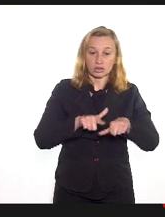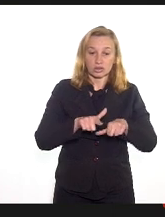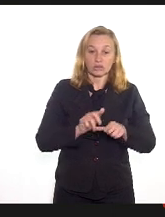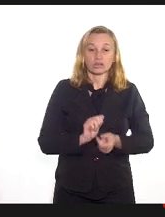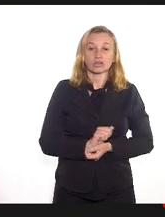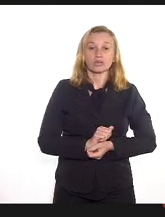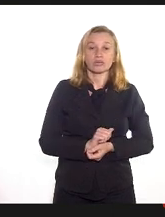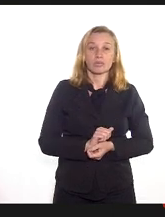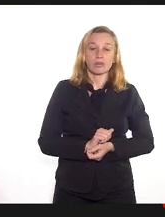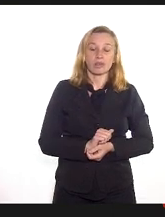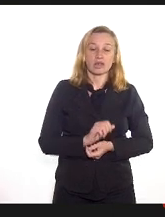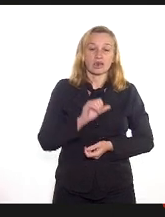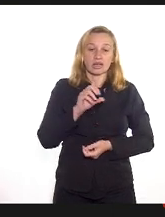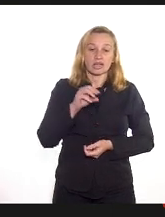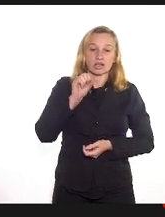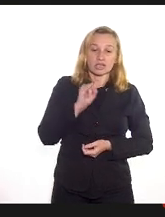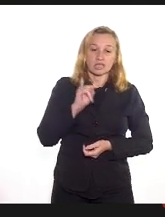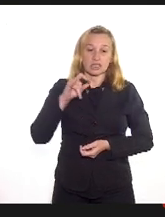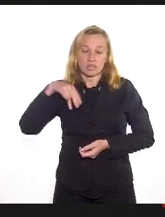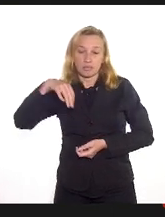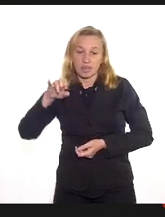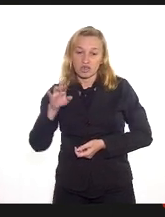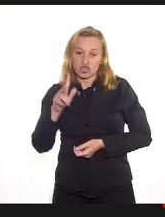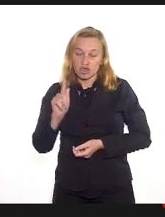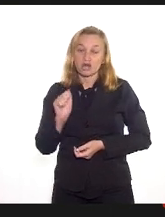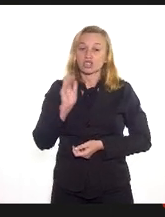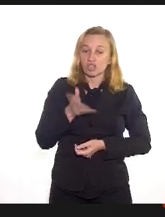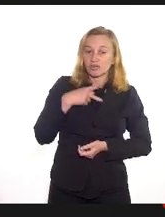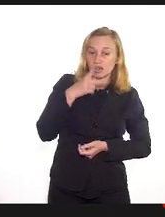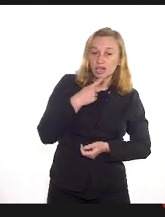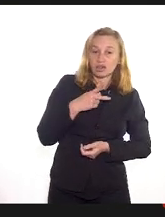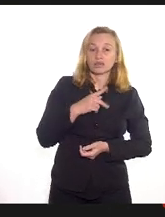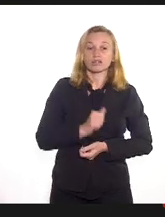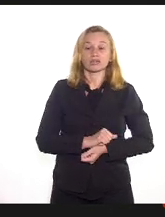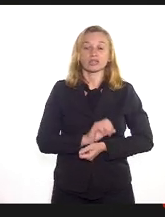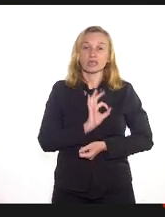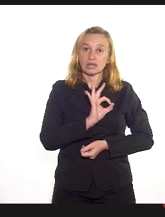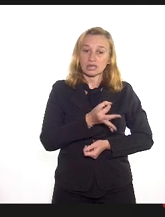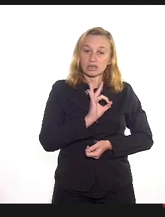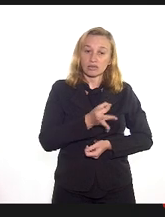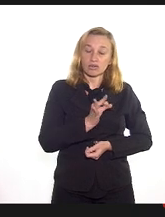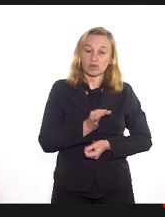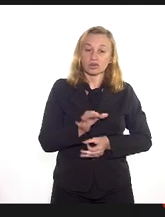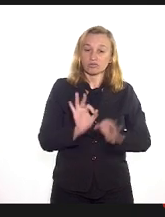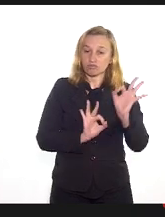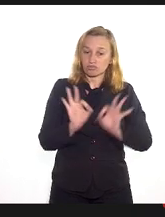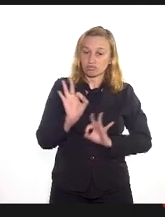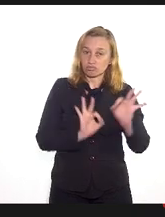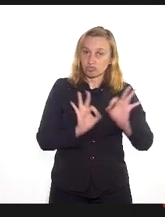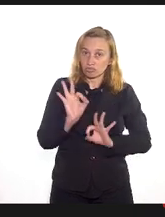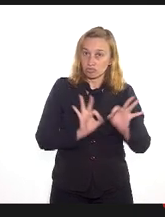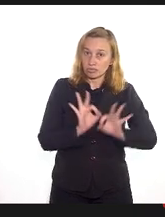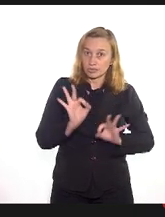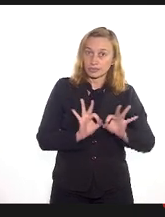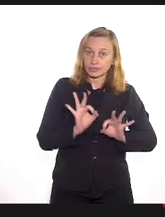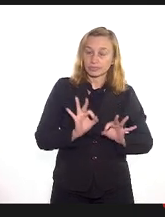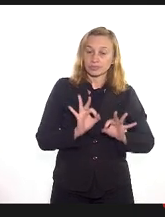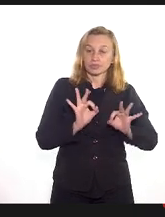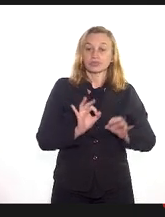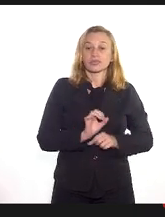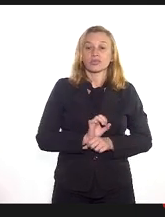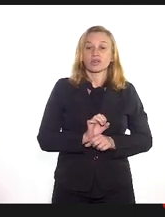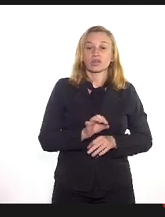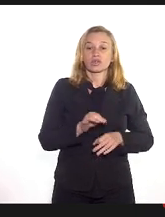aquelas sinergias que eu citei no início. Então, isso, de uma certa forma, está sendo organizado naquele horizonte